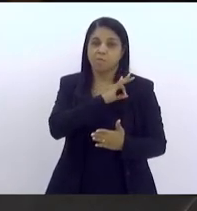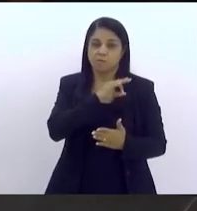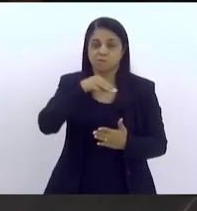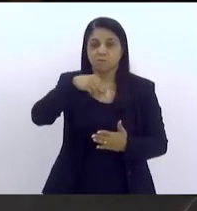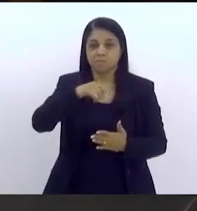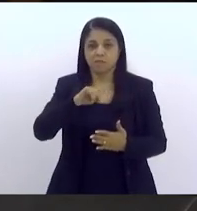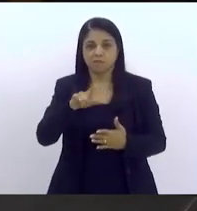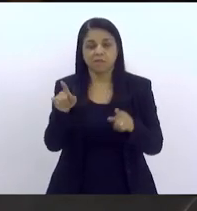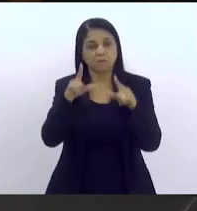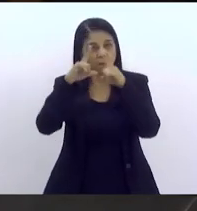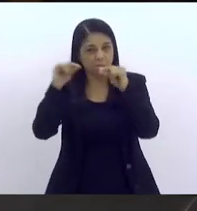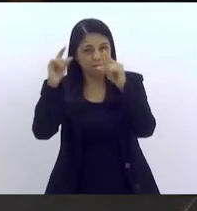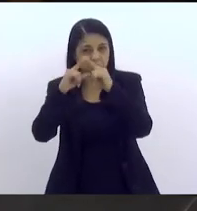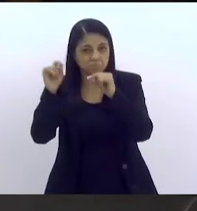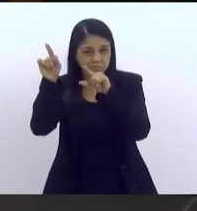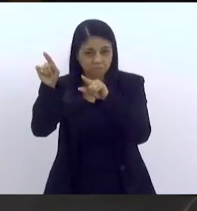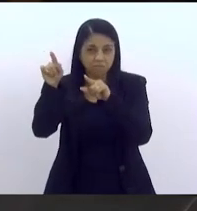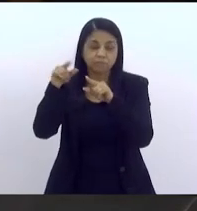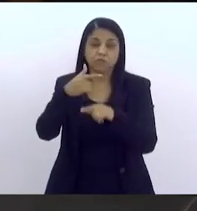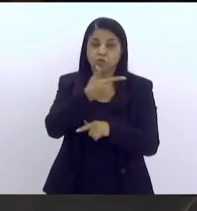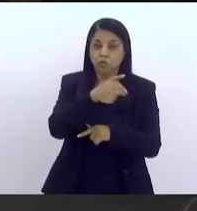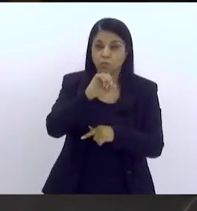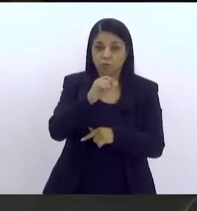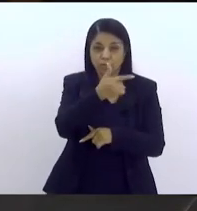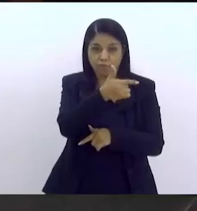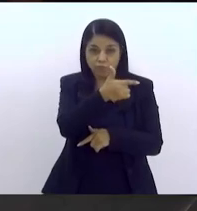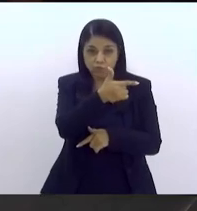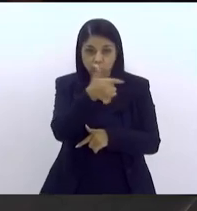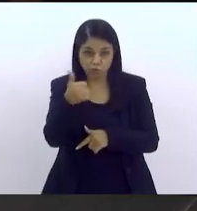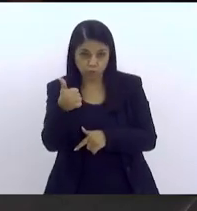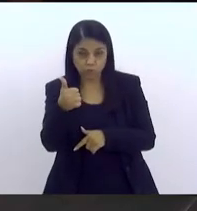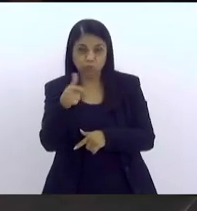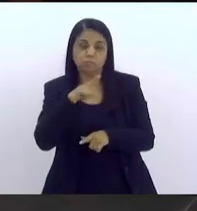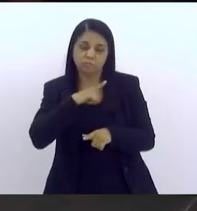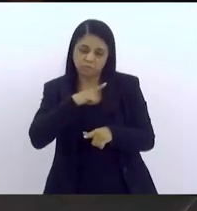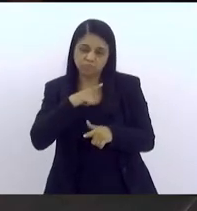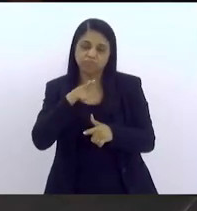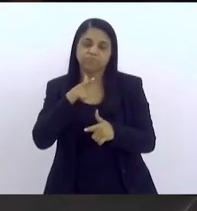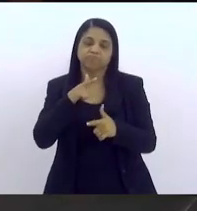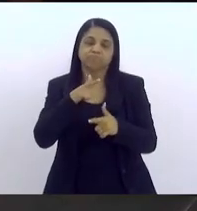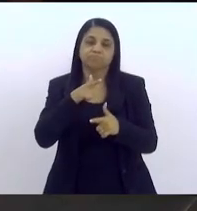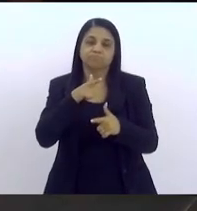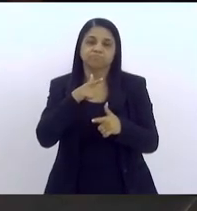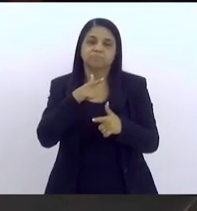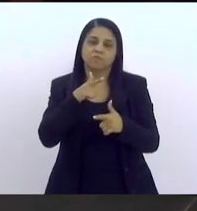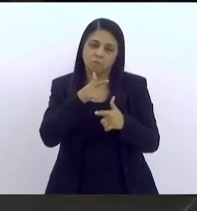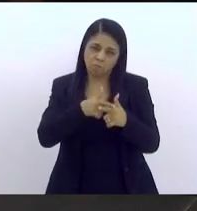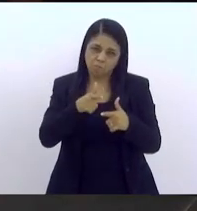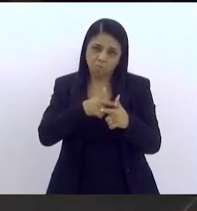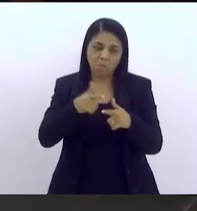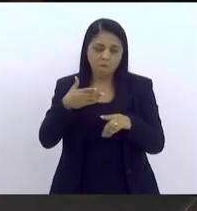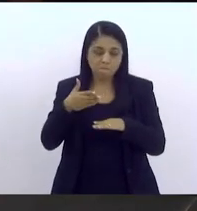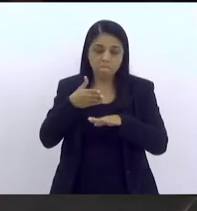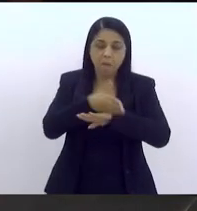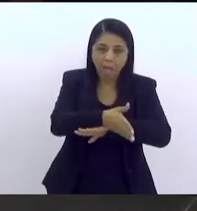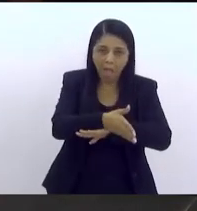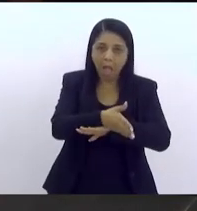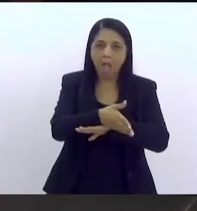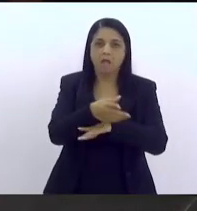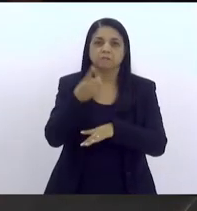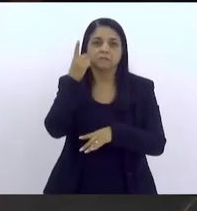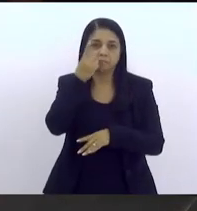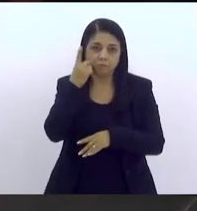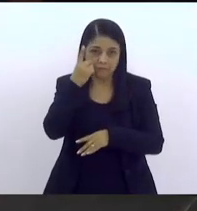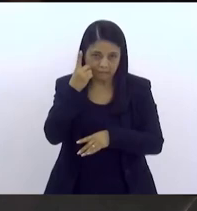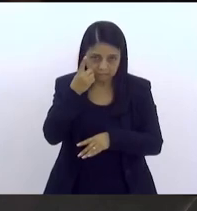Cidade Estrutural em Brasília no ano de 2021 temos aí também um outro caso de invasão de